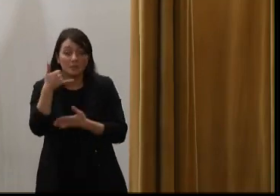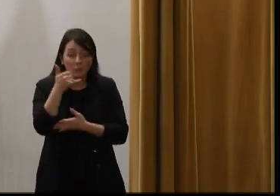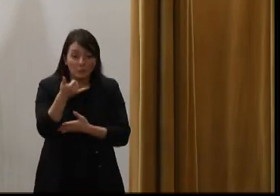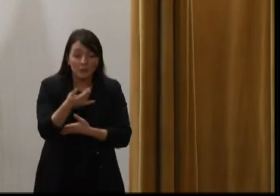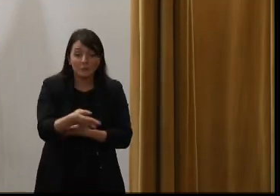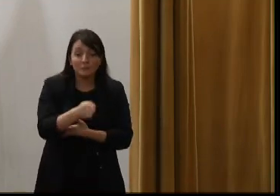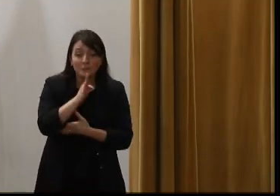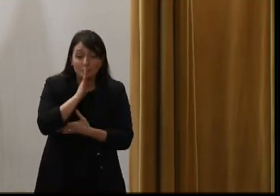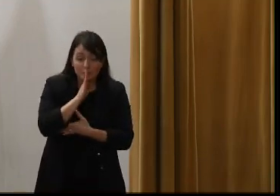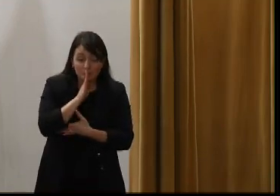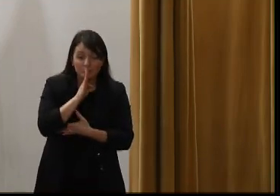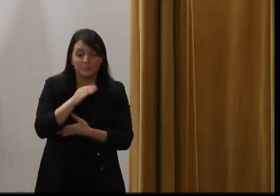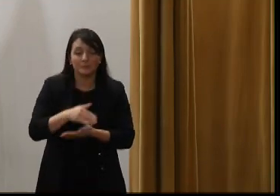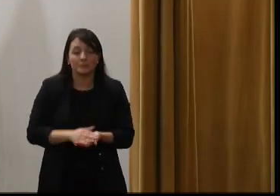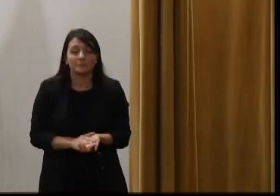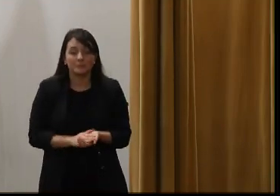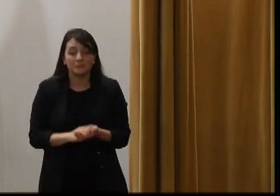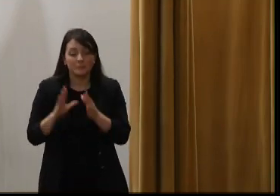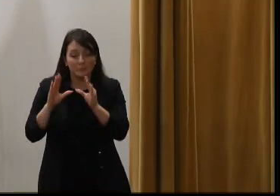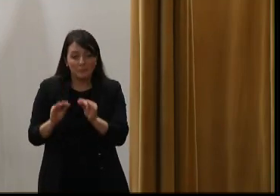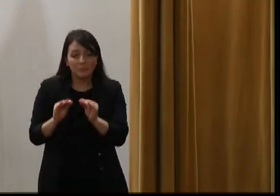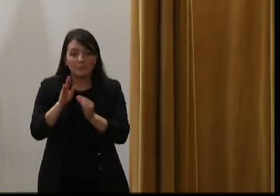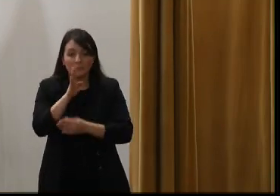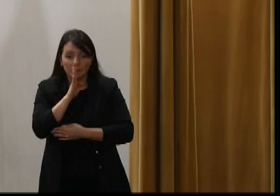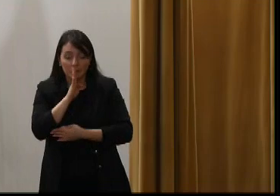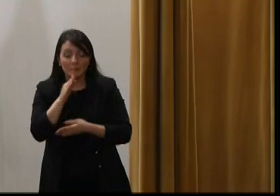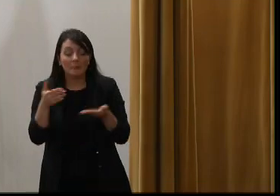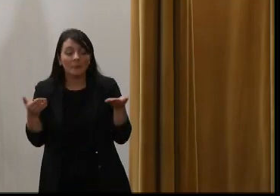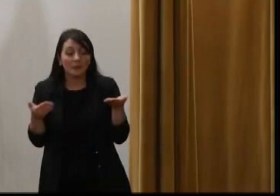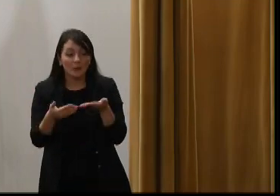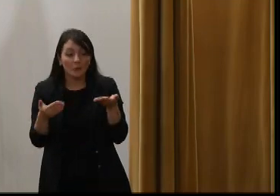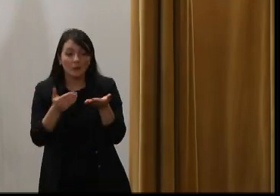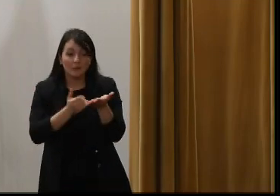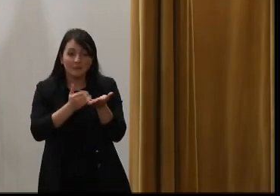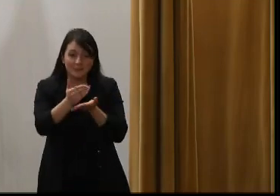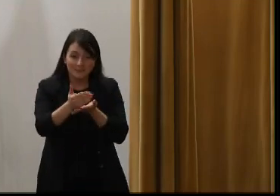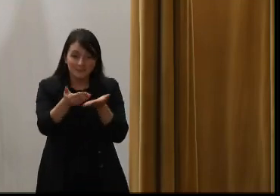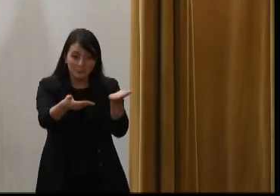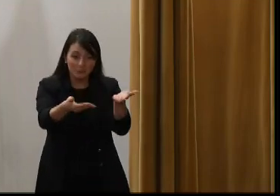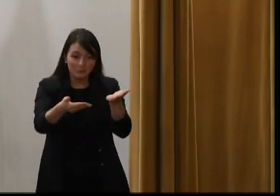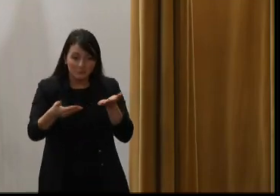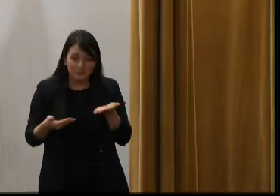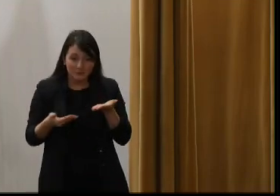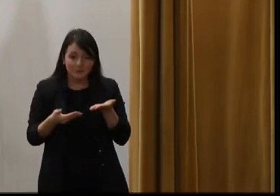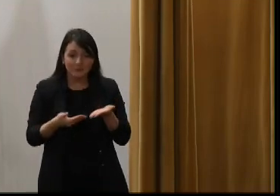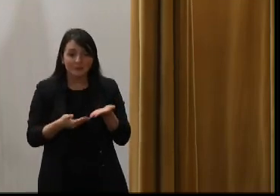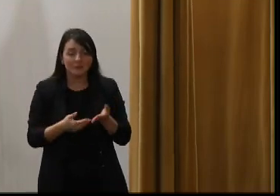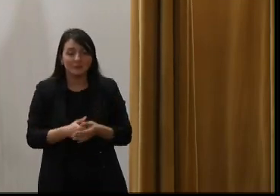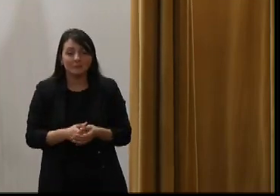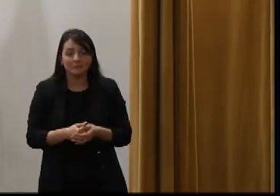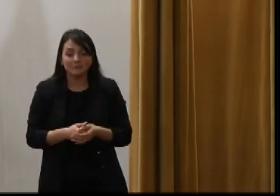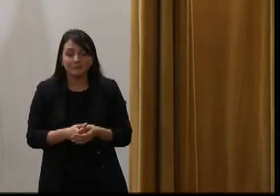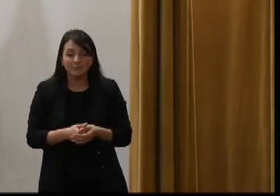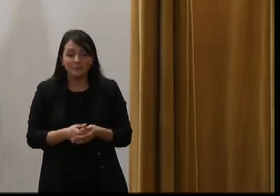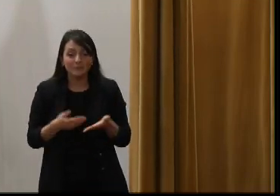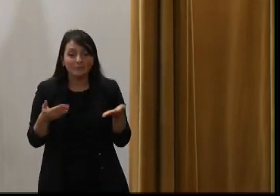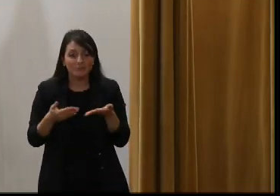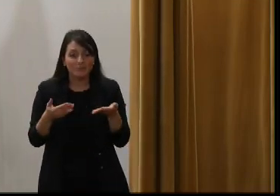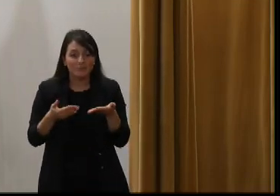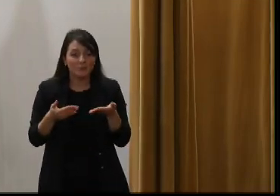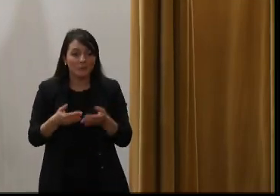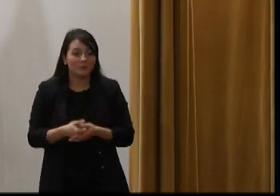silencioso. A fim de darmos início aos trabalhos, chamamos as seguintes autoridades para comporem a